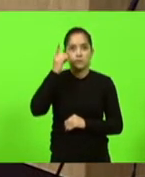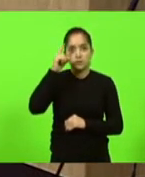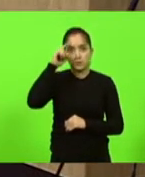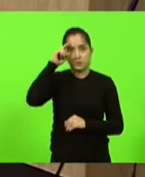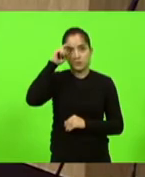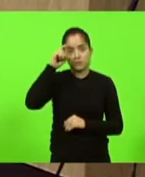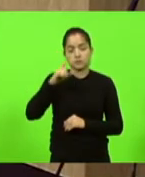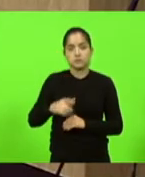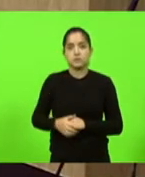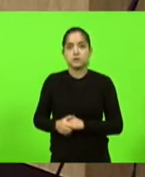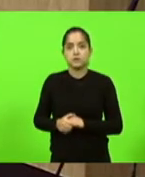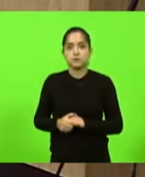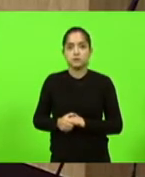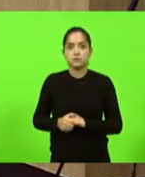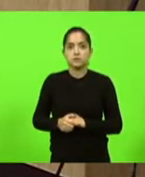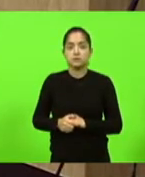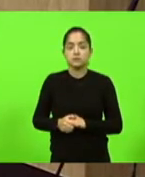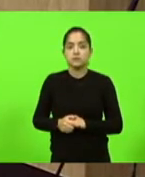Senhor presidente,